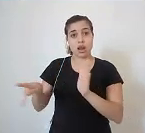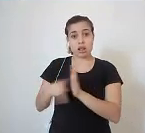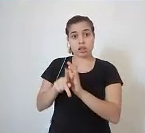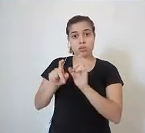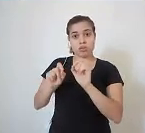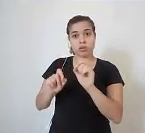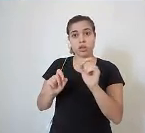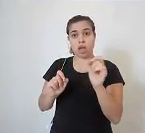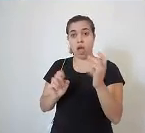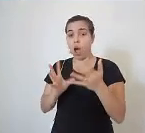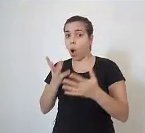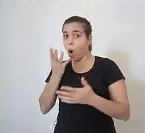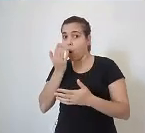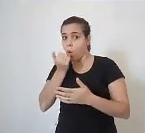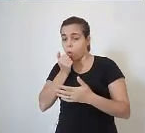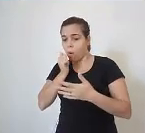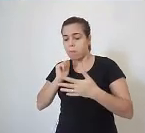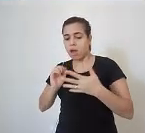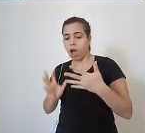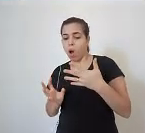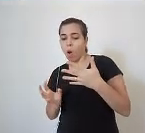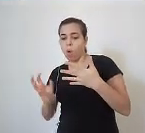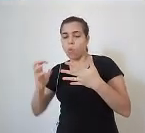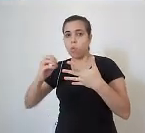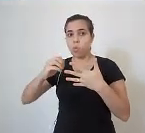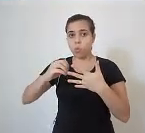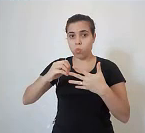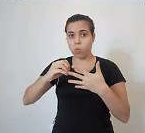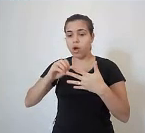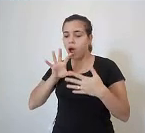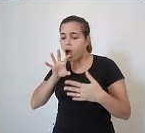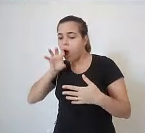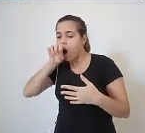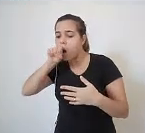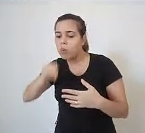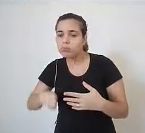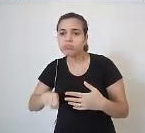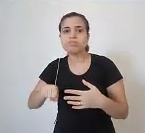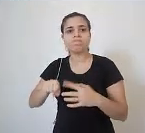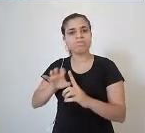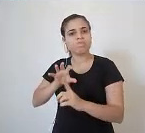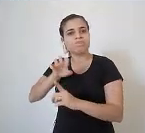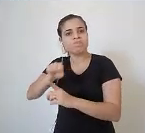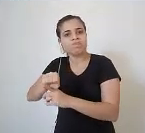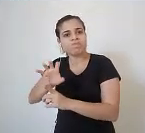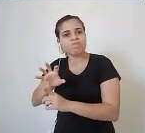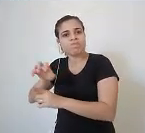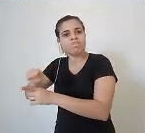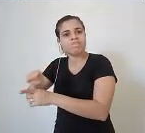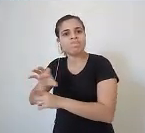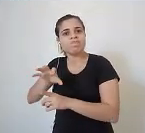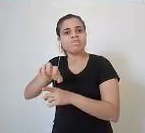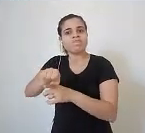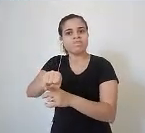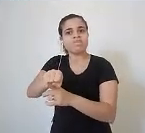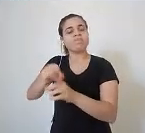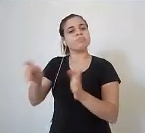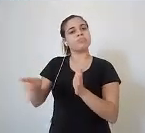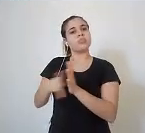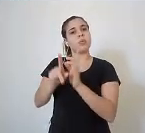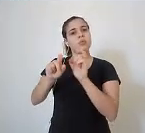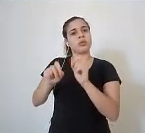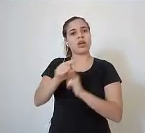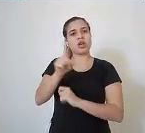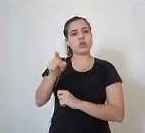organismos fazem a fotossíntese no ambiente aquático e vão servir de alimento para os herbívoros, que aqui, na sua maioria,